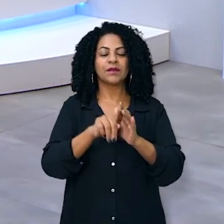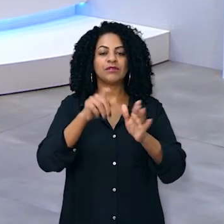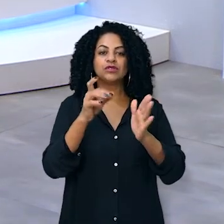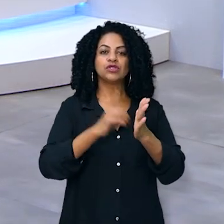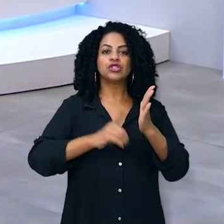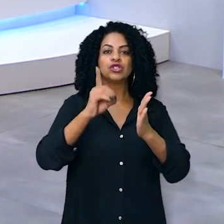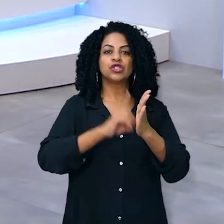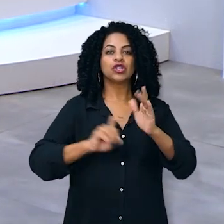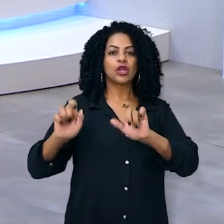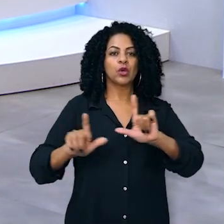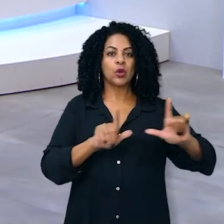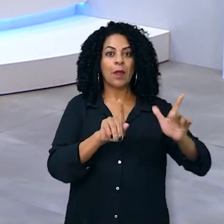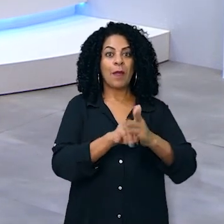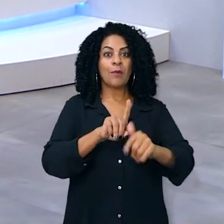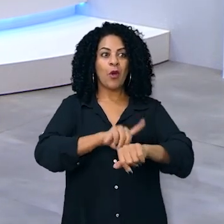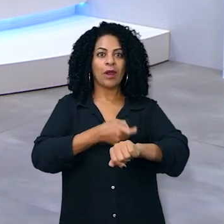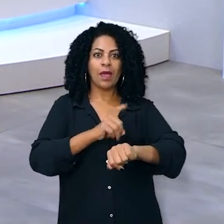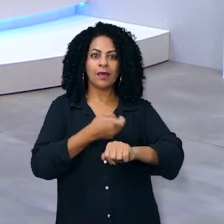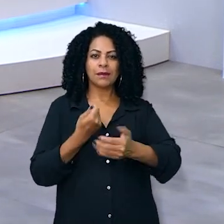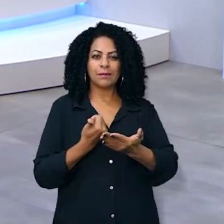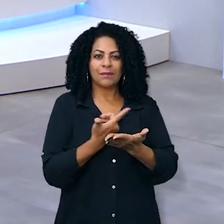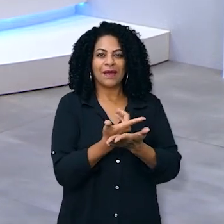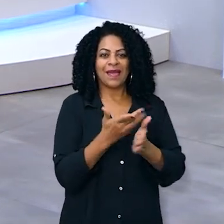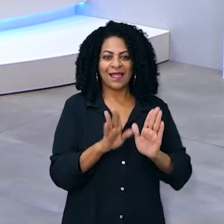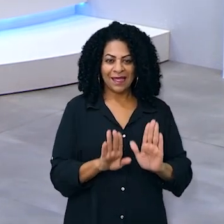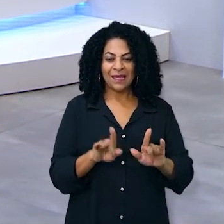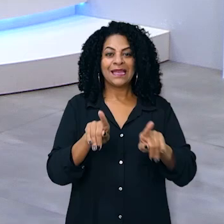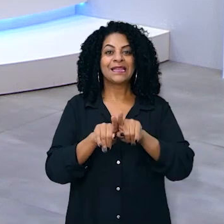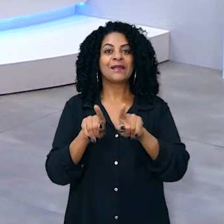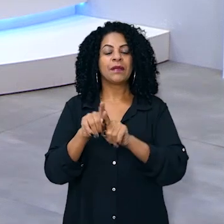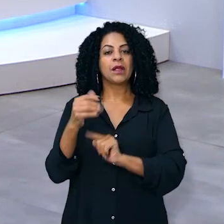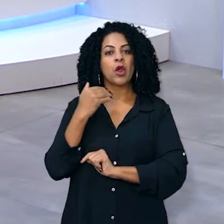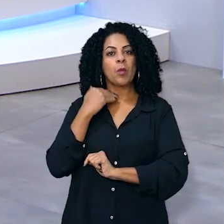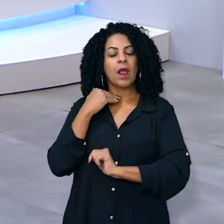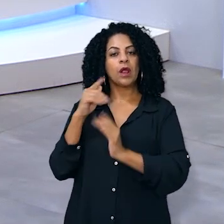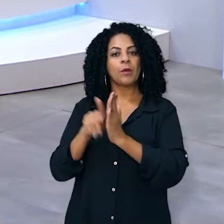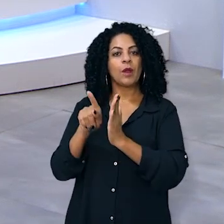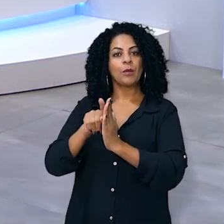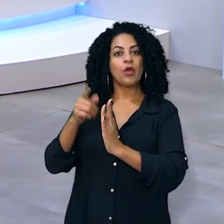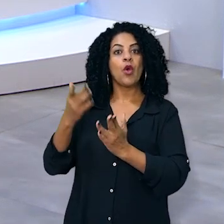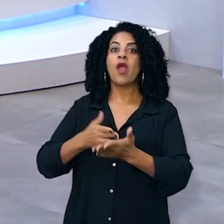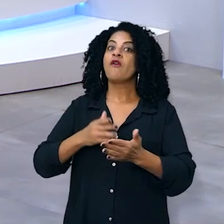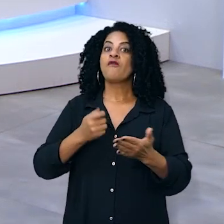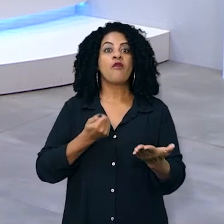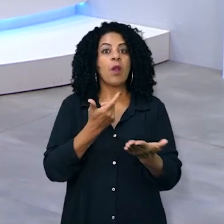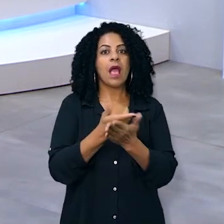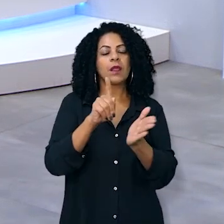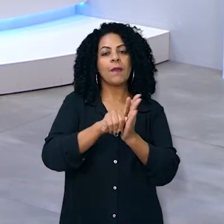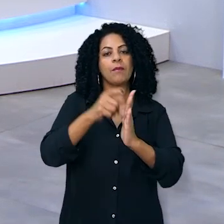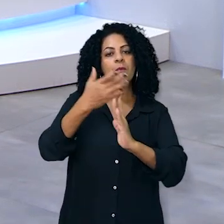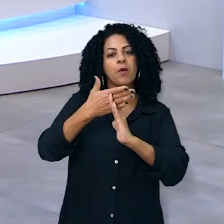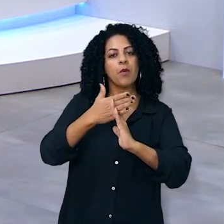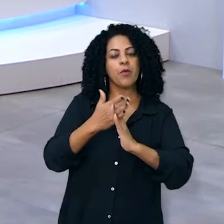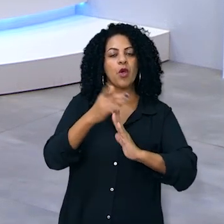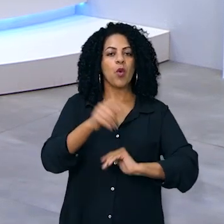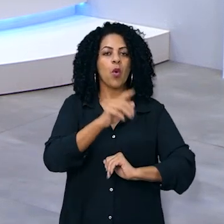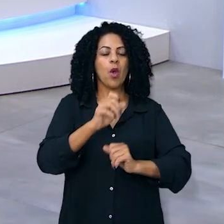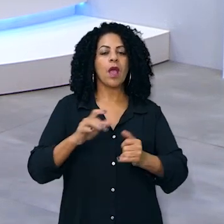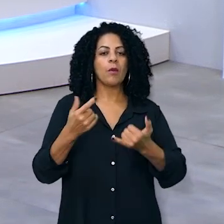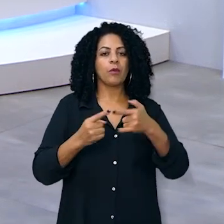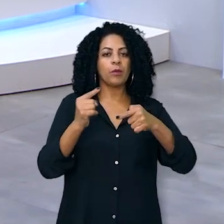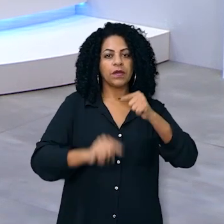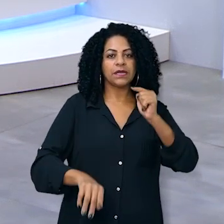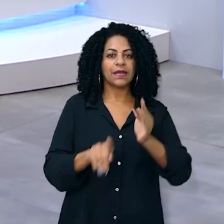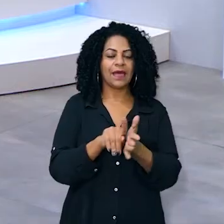será pago como hora extra. Banco é condenado por violar intervalo intrajornada. E empregado que teve crise de pânico no